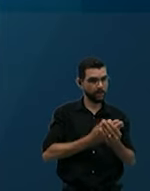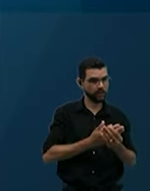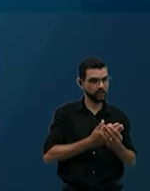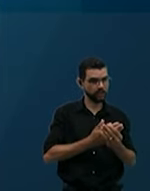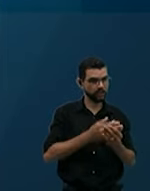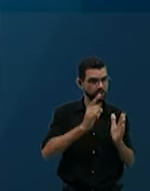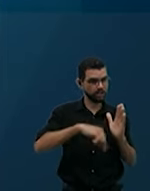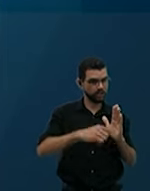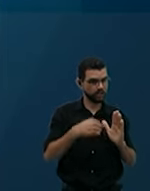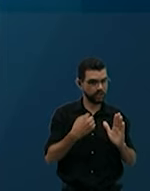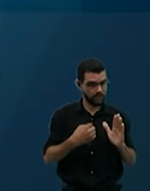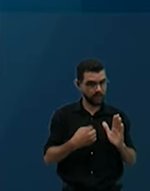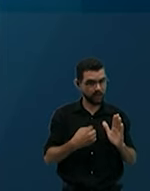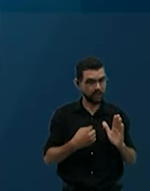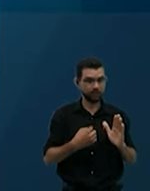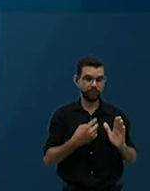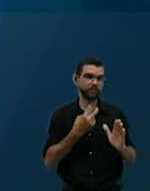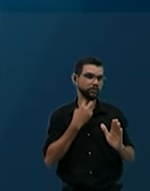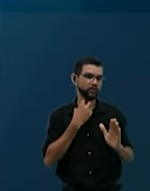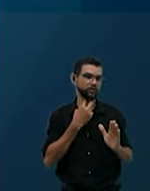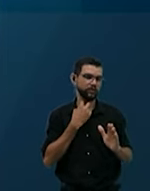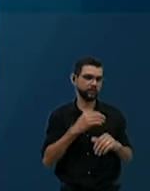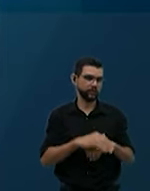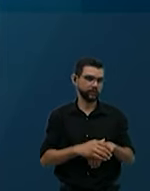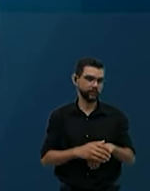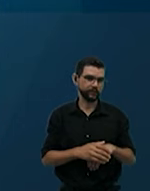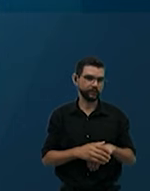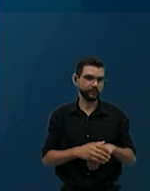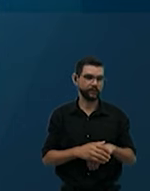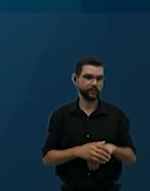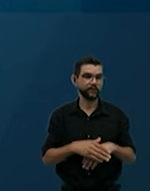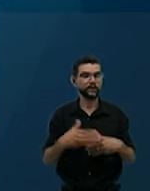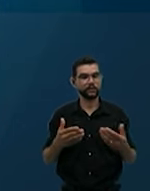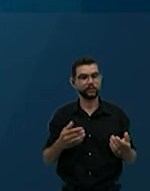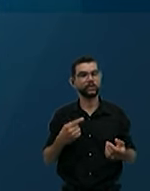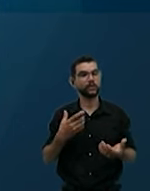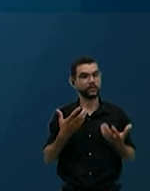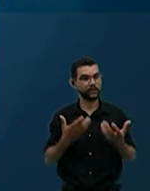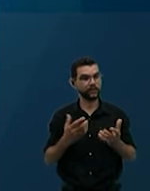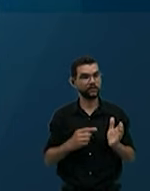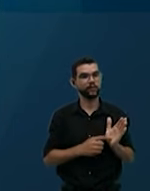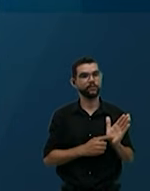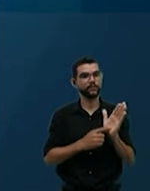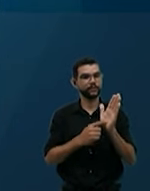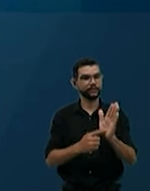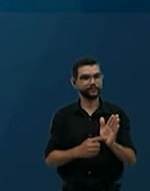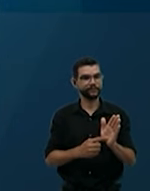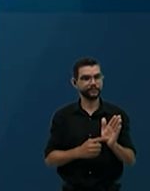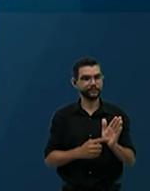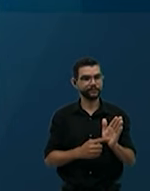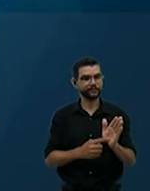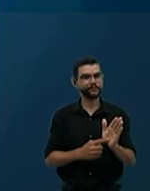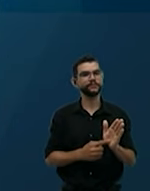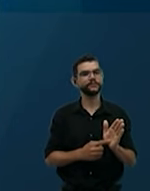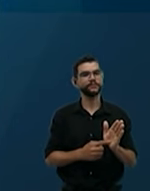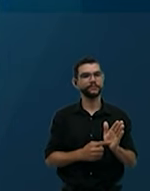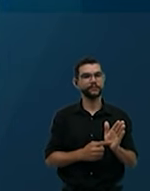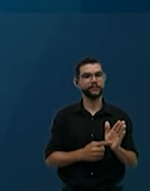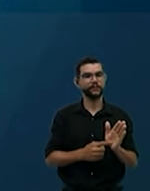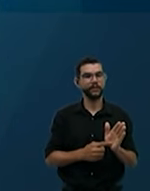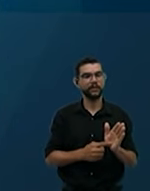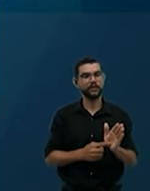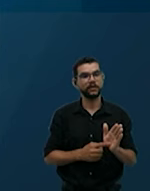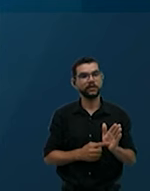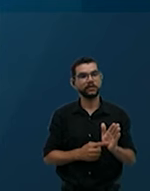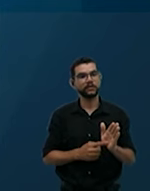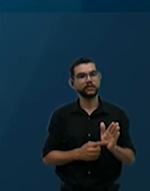extinção do processo, eu tenho uma preocupação e gostaria de trazer aqui a vossas excelências, que o sobrestamento desses processos ocorreu só no âmbito dos tribunais e